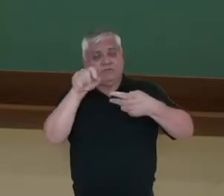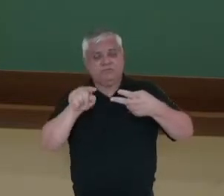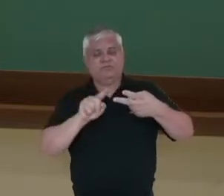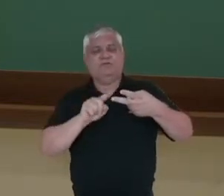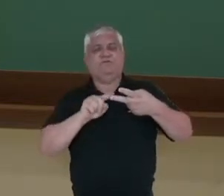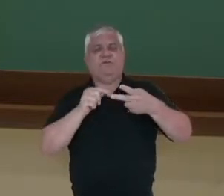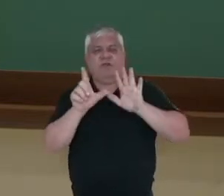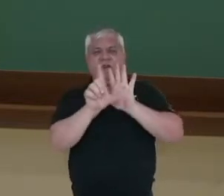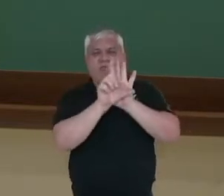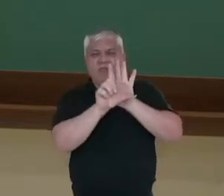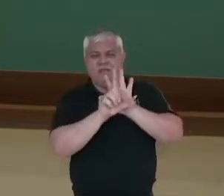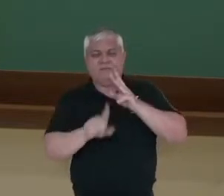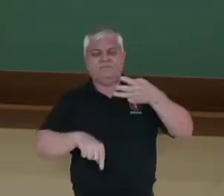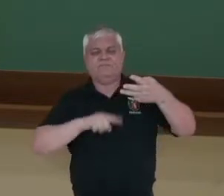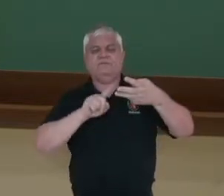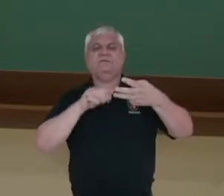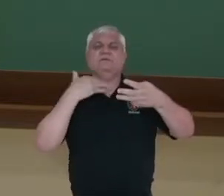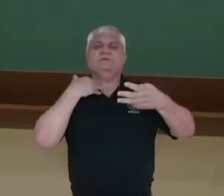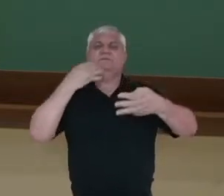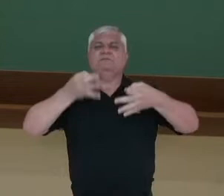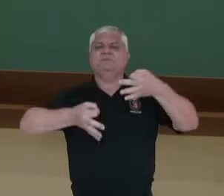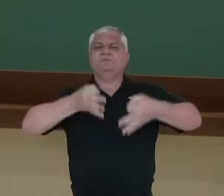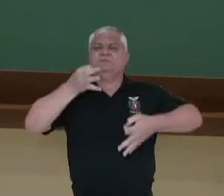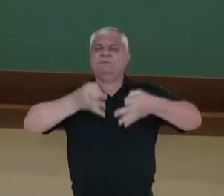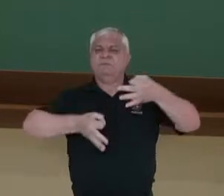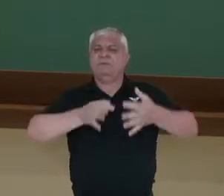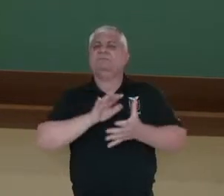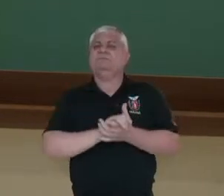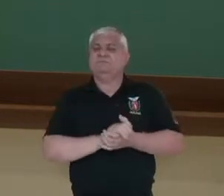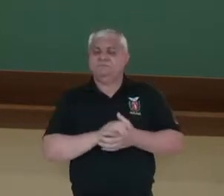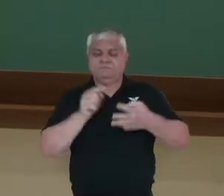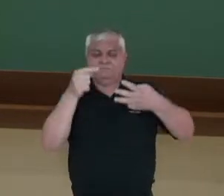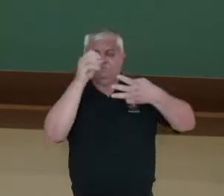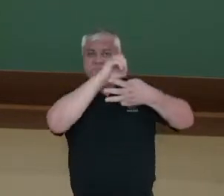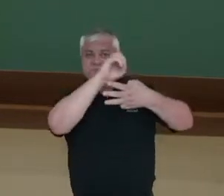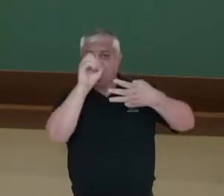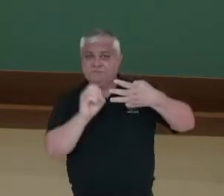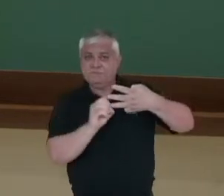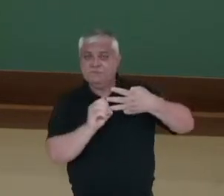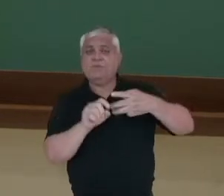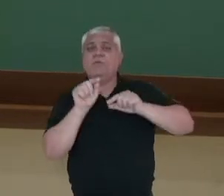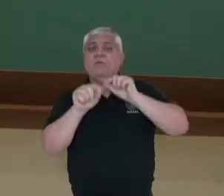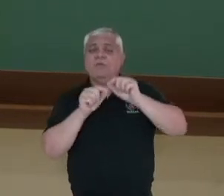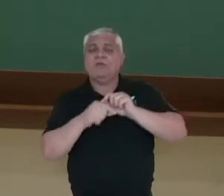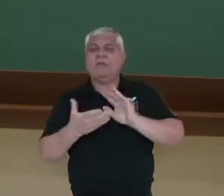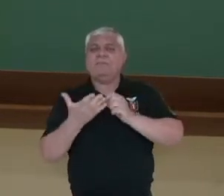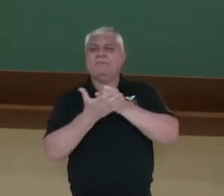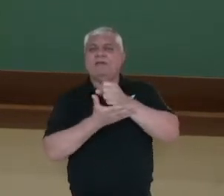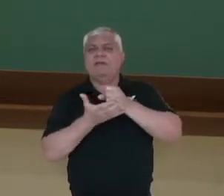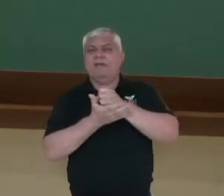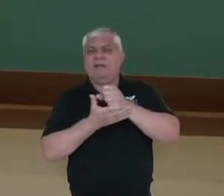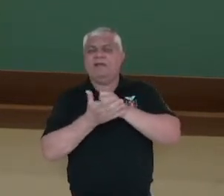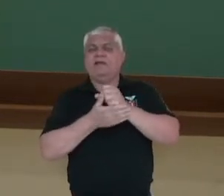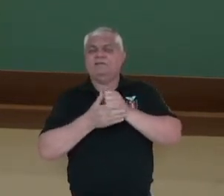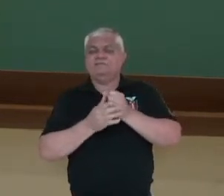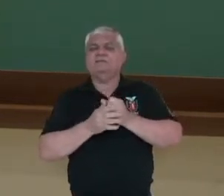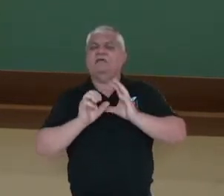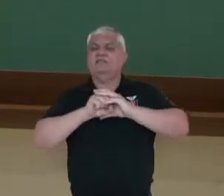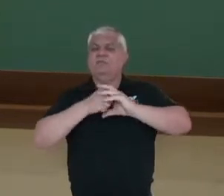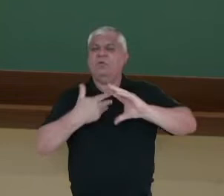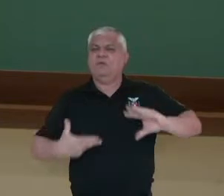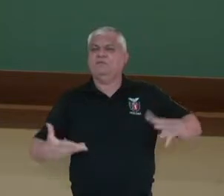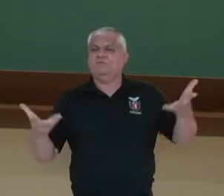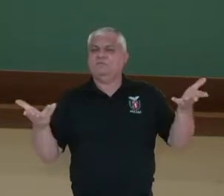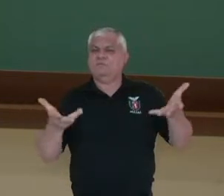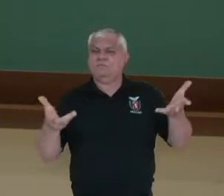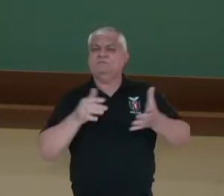poder legislativo e poder judiciário, base das principais democracias